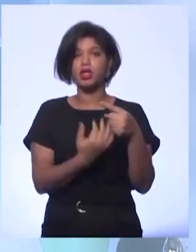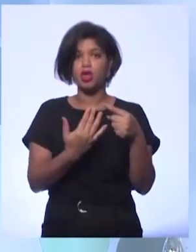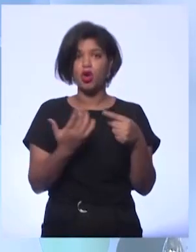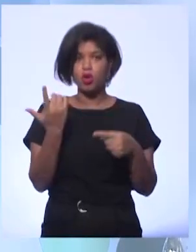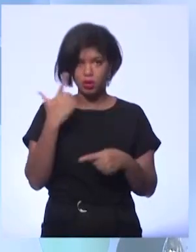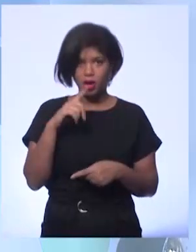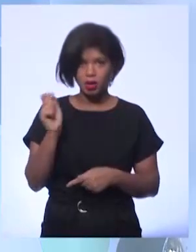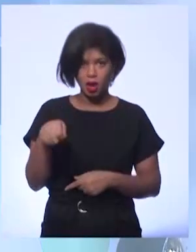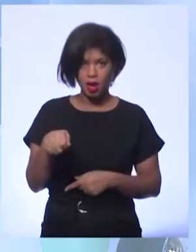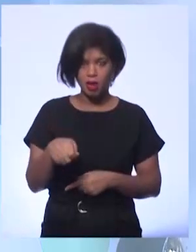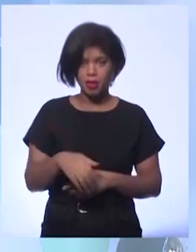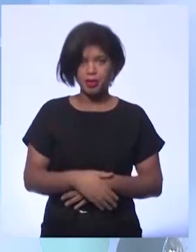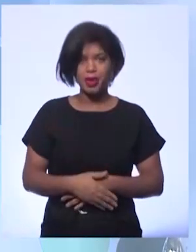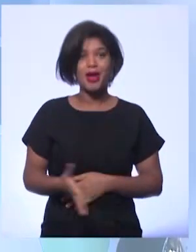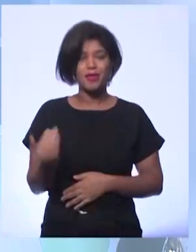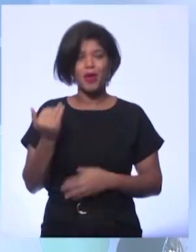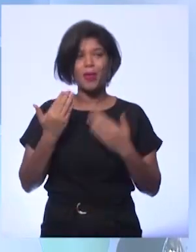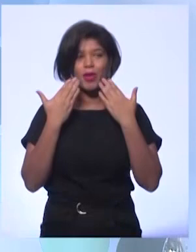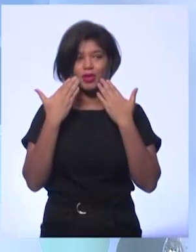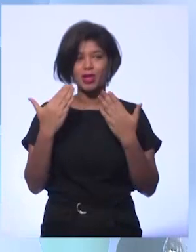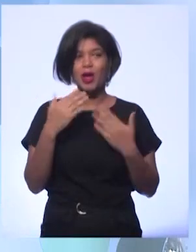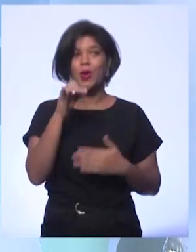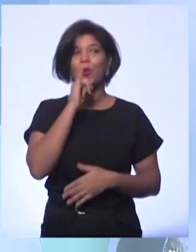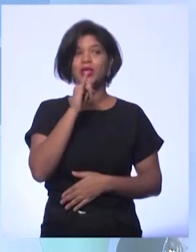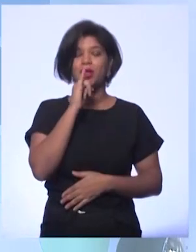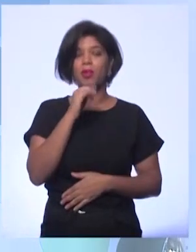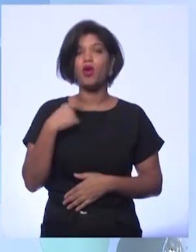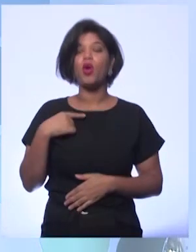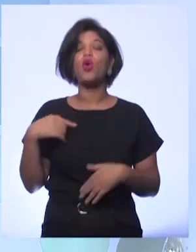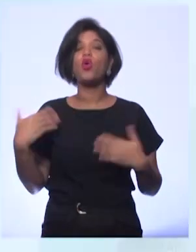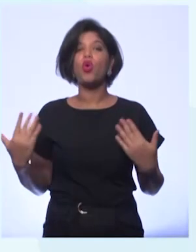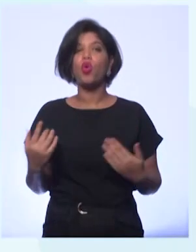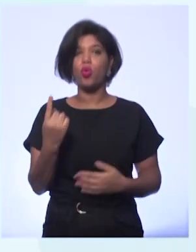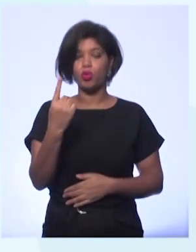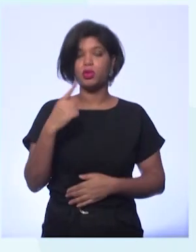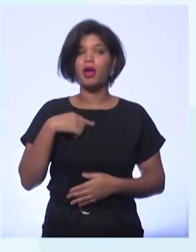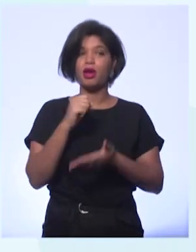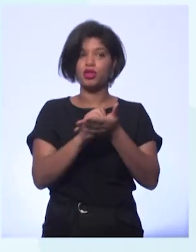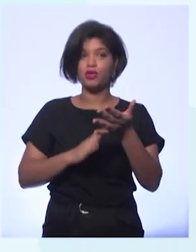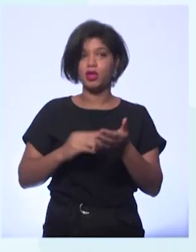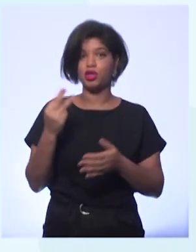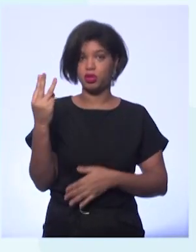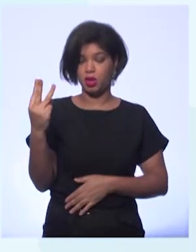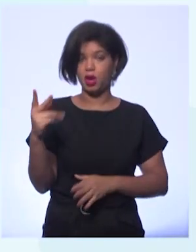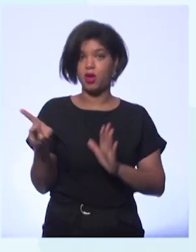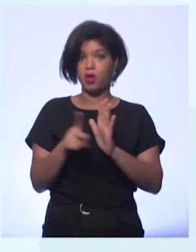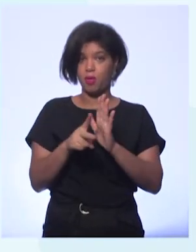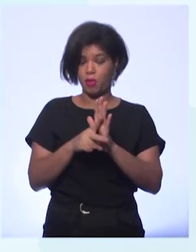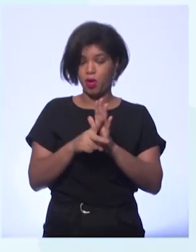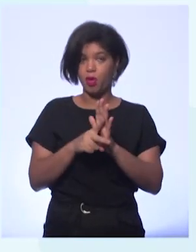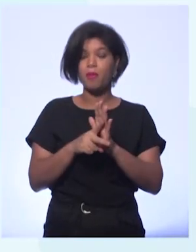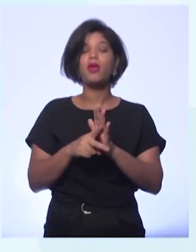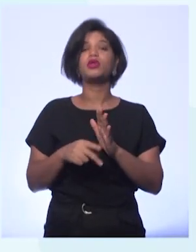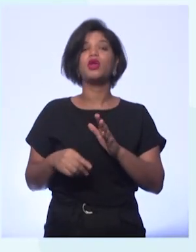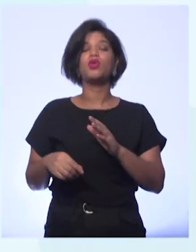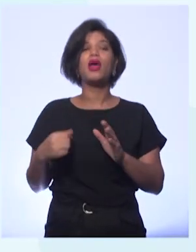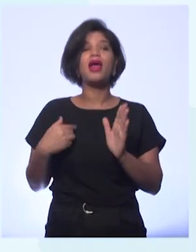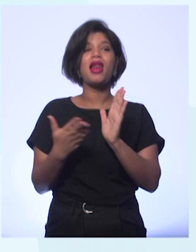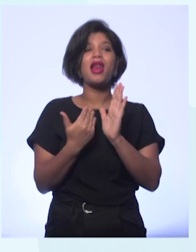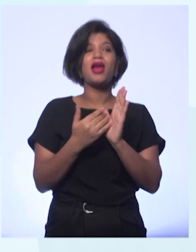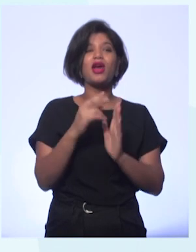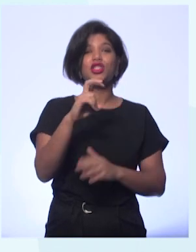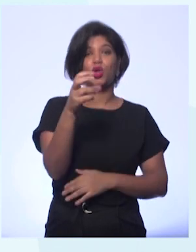fazer isso? Consegue. Vou mostrar isso no exemplo, tá bom? Então, exemplo 1 é atividade 3 lá do material, item D, da